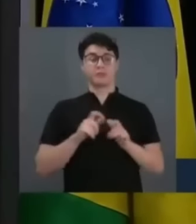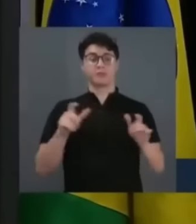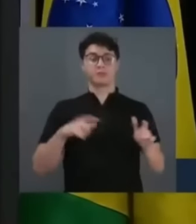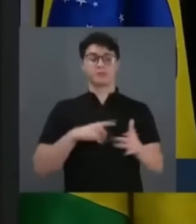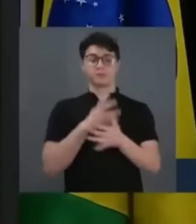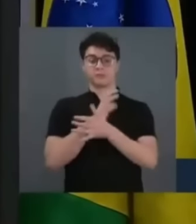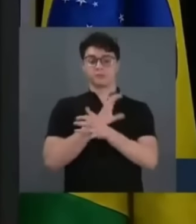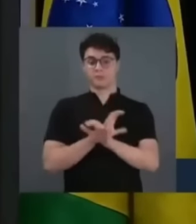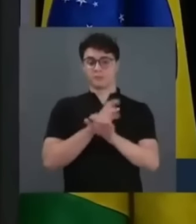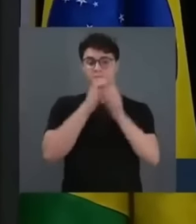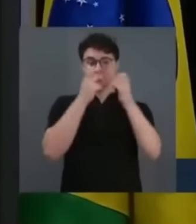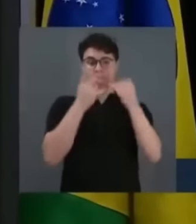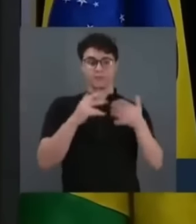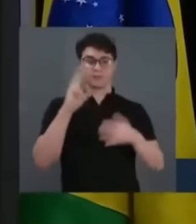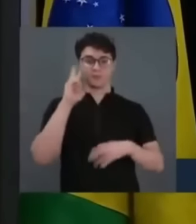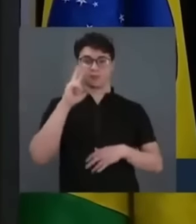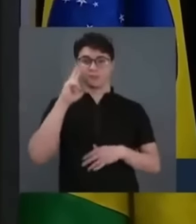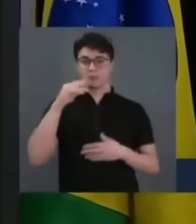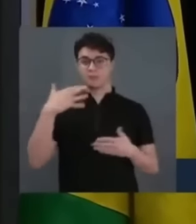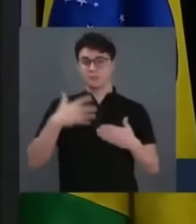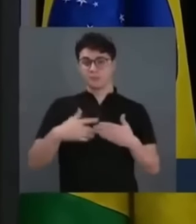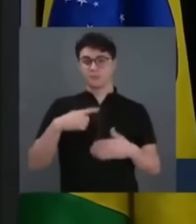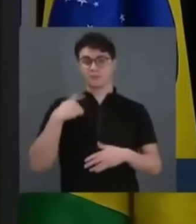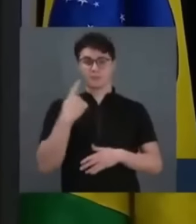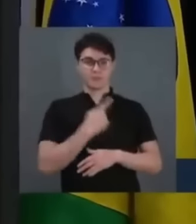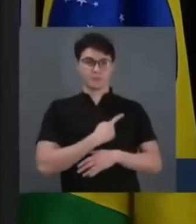na história, e nós, quando